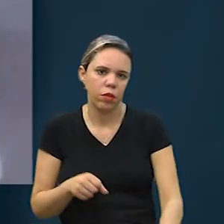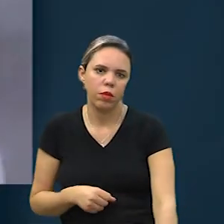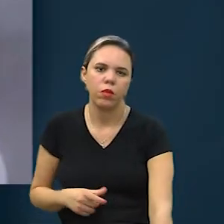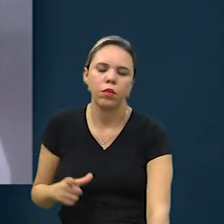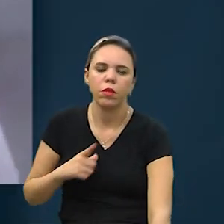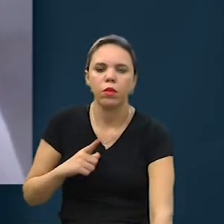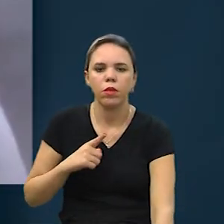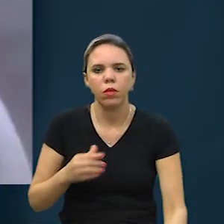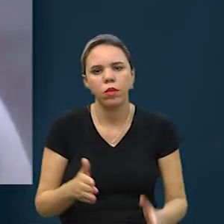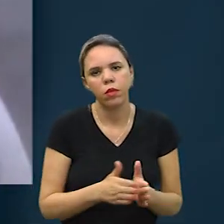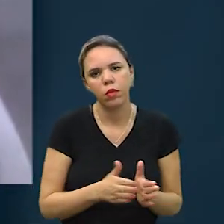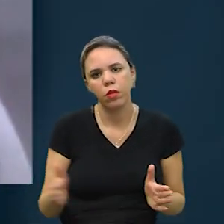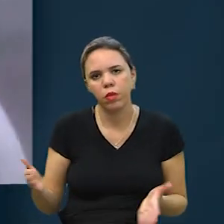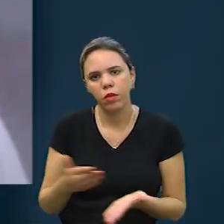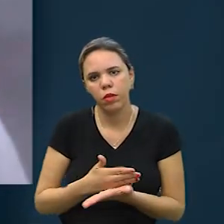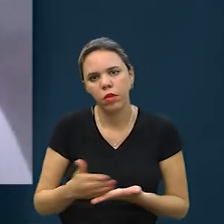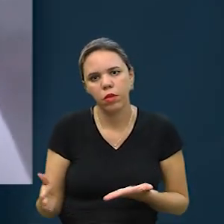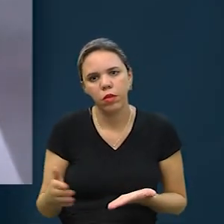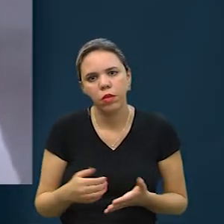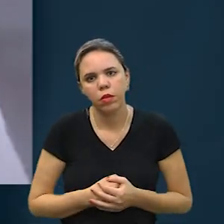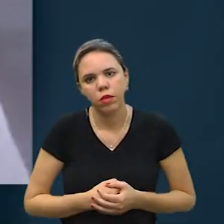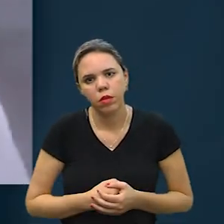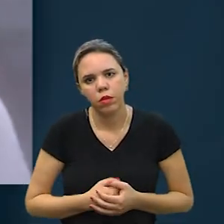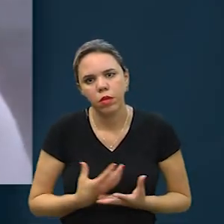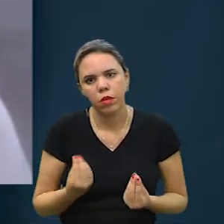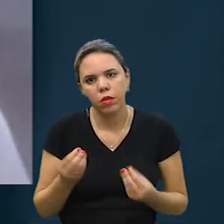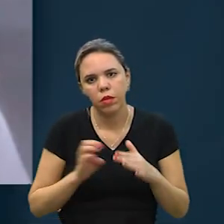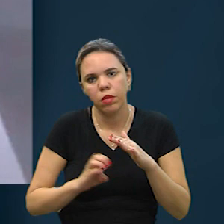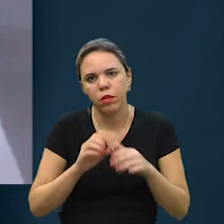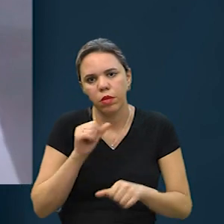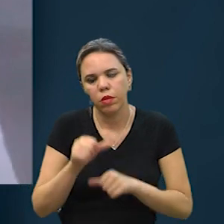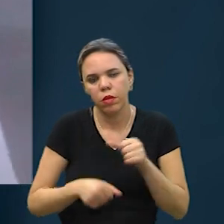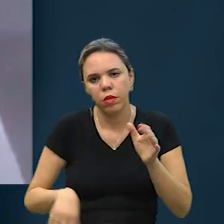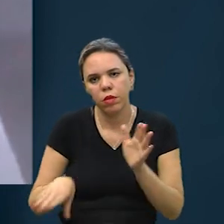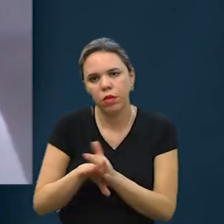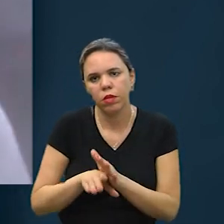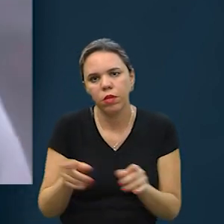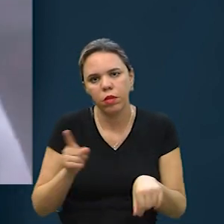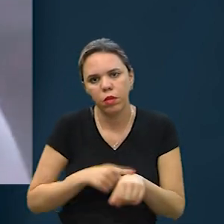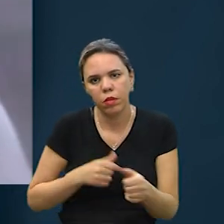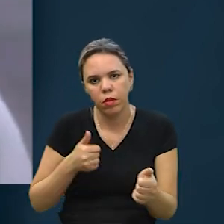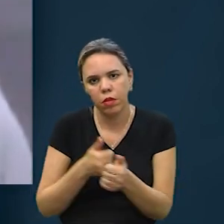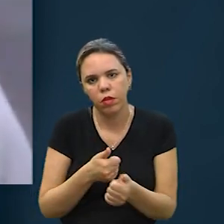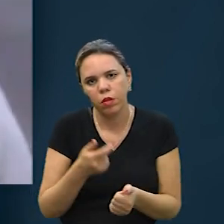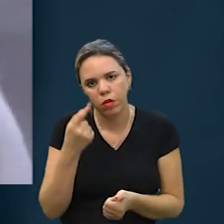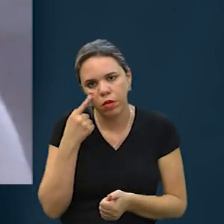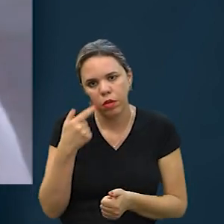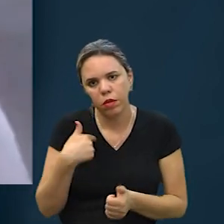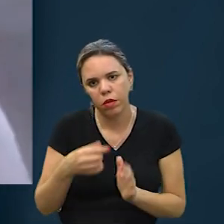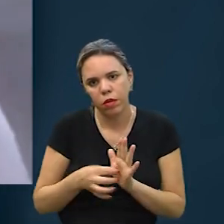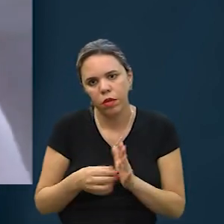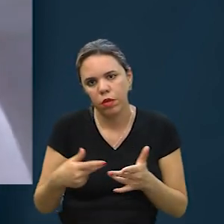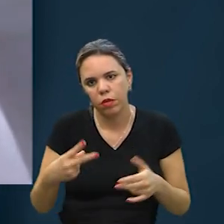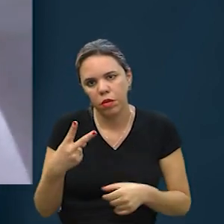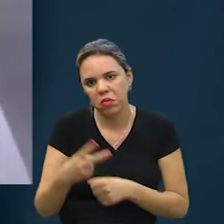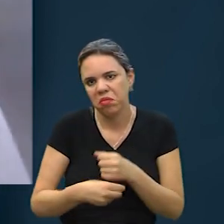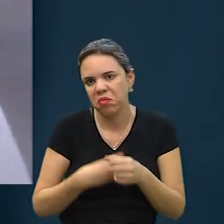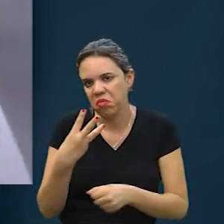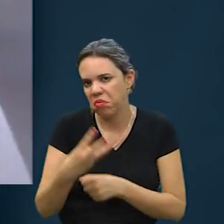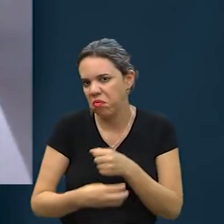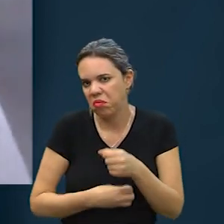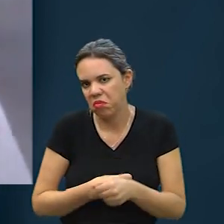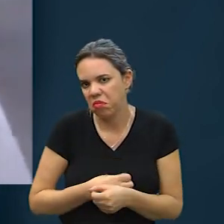nós estamos numa fase ainda muito inicial, mas muitas surpresas virão a curto prazo, no meu olhar, viu? Assim, coisa de